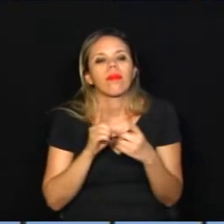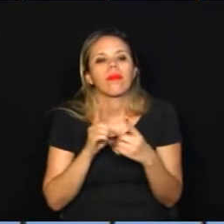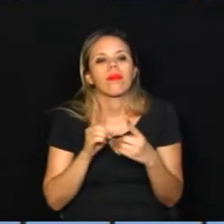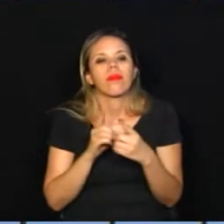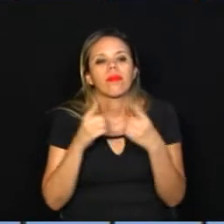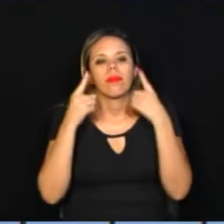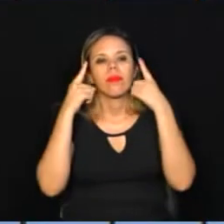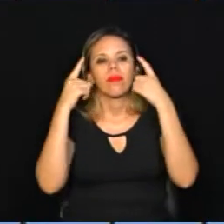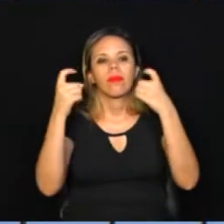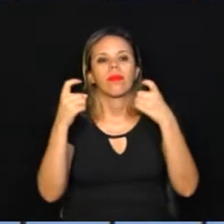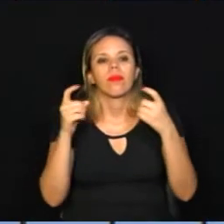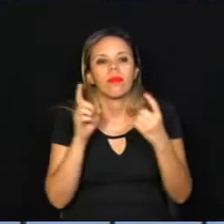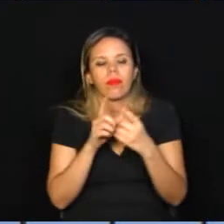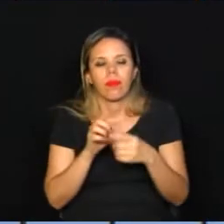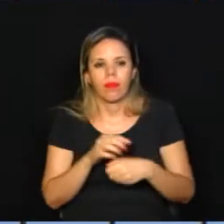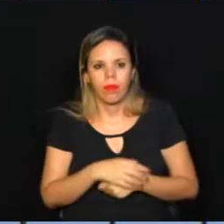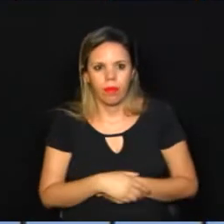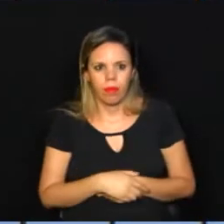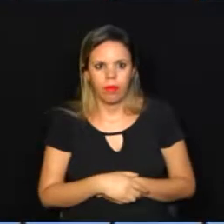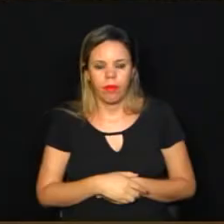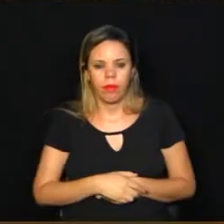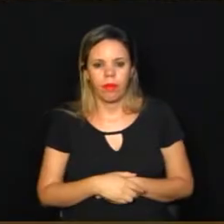média complexidade.